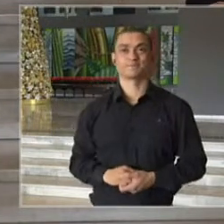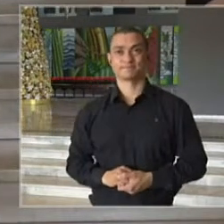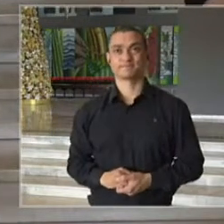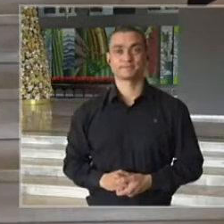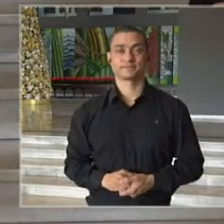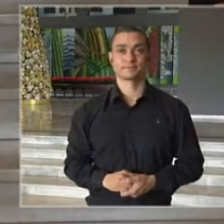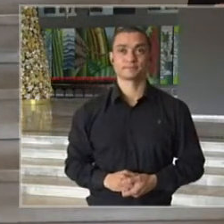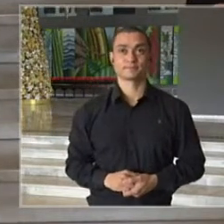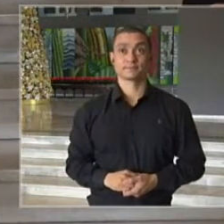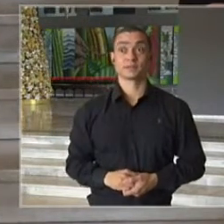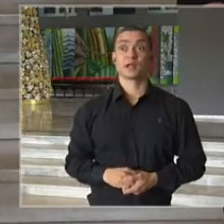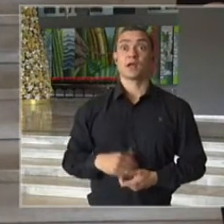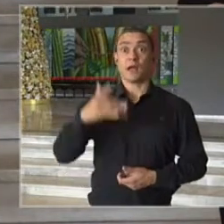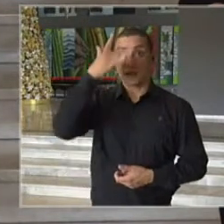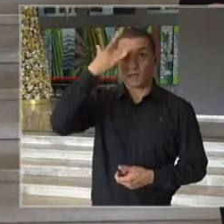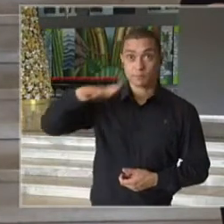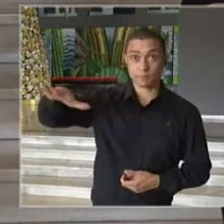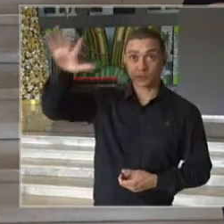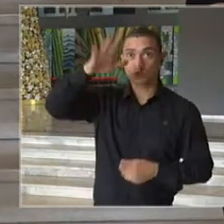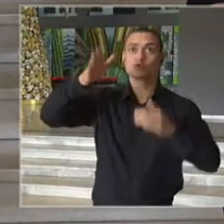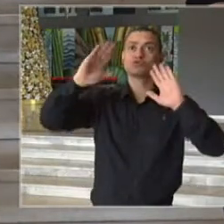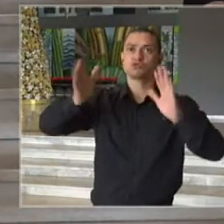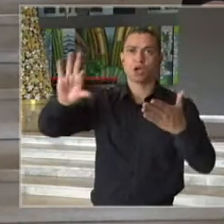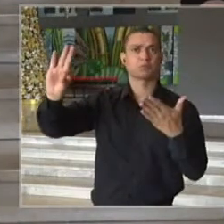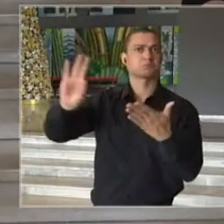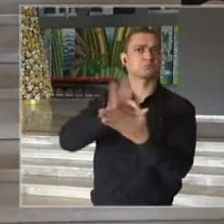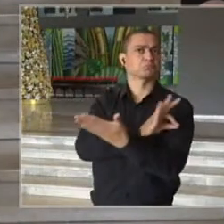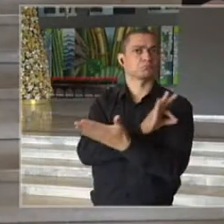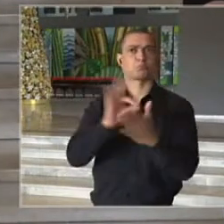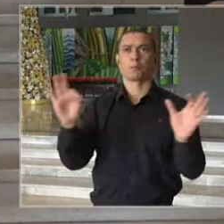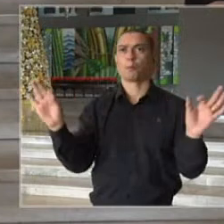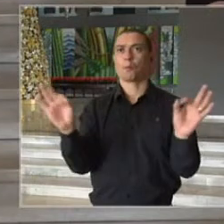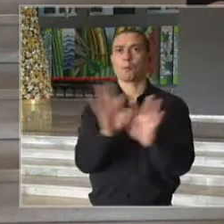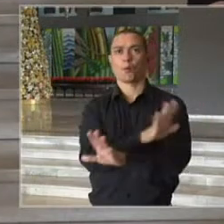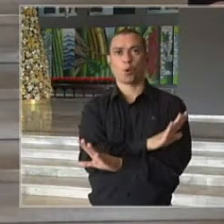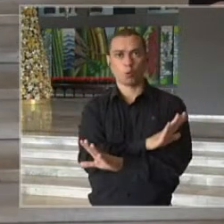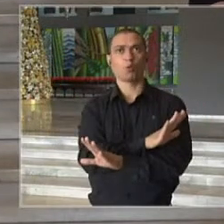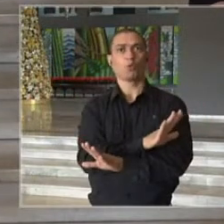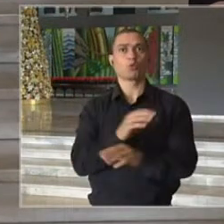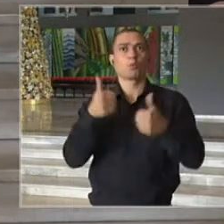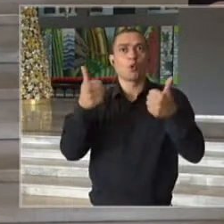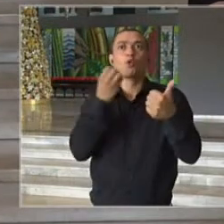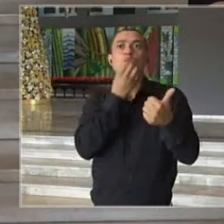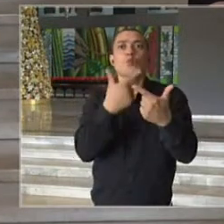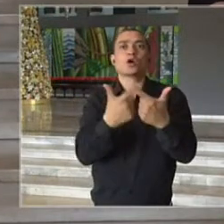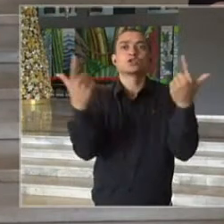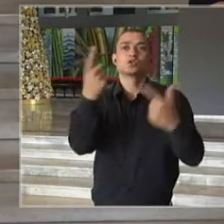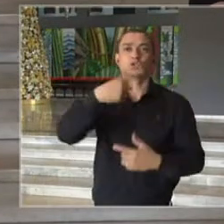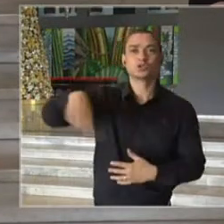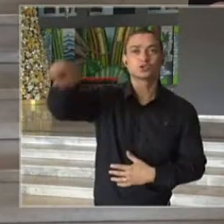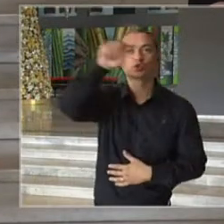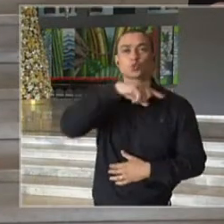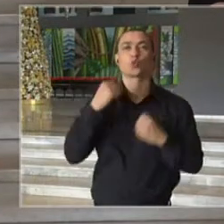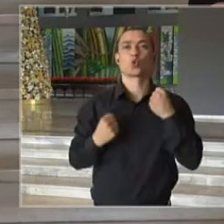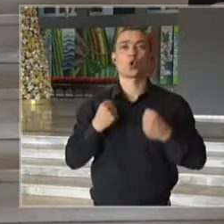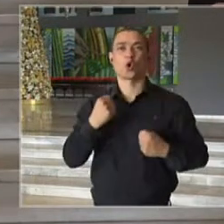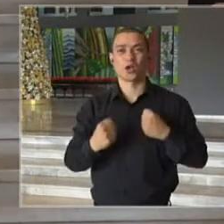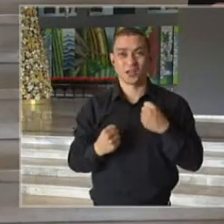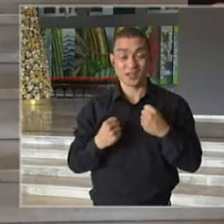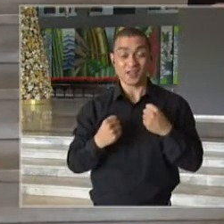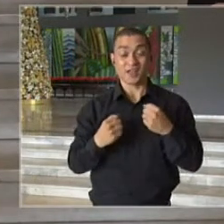novembro. As pessoas já estão com as suas inscrições feitas. Sucesso, boa sorte a todos na Corrida da Esperança.